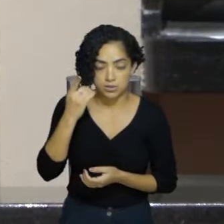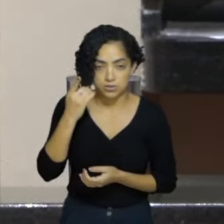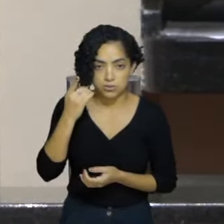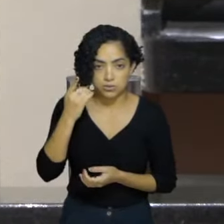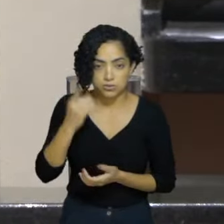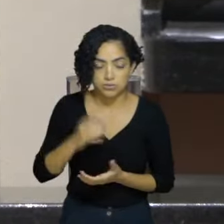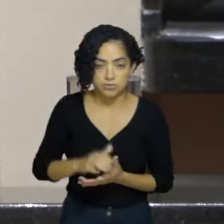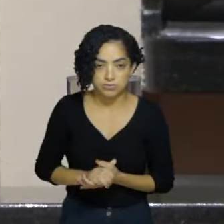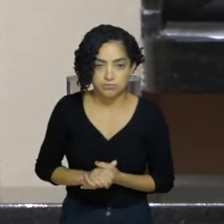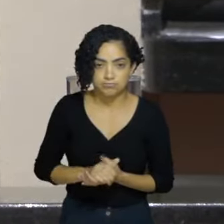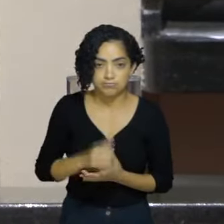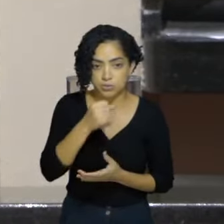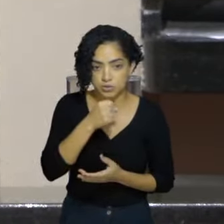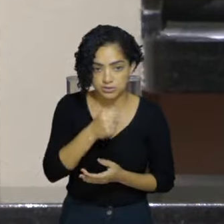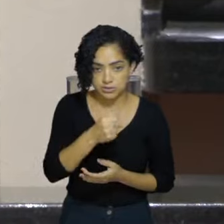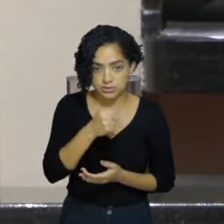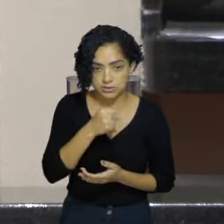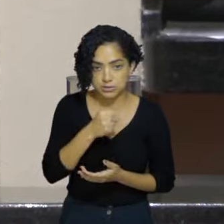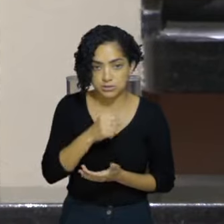repórter Sérgio Guimarães.